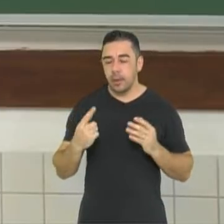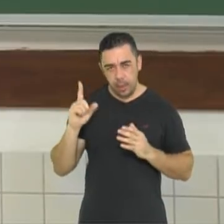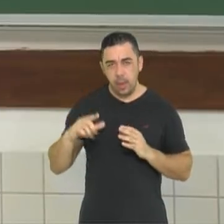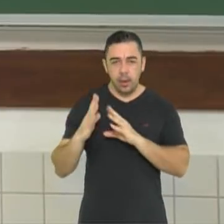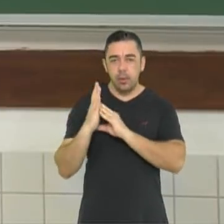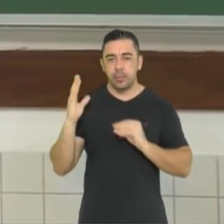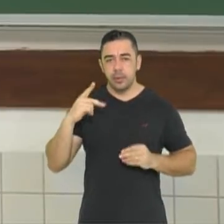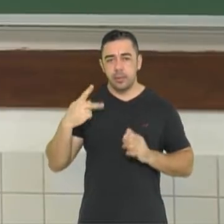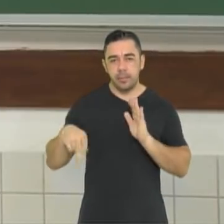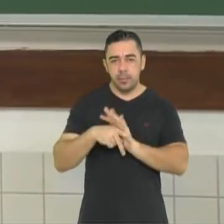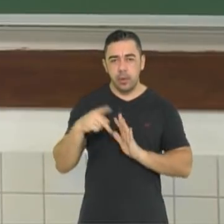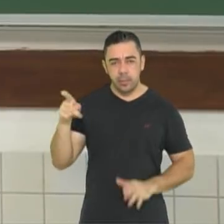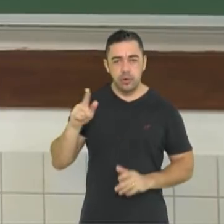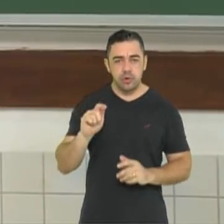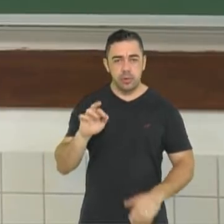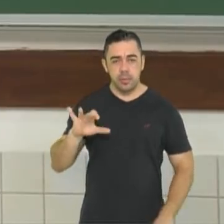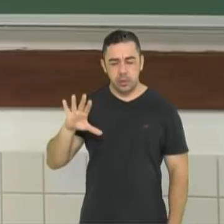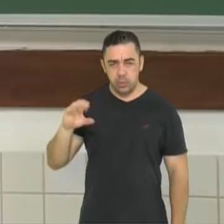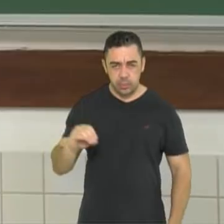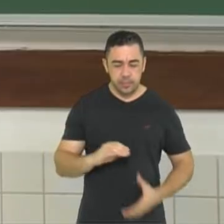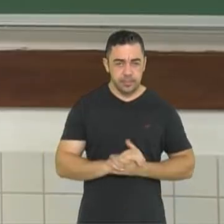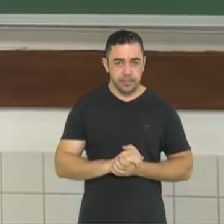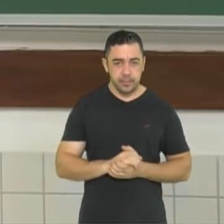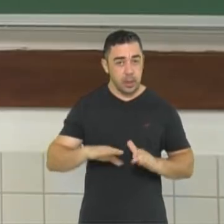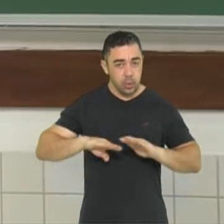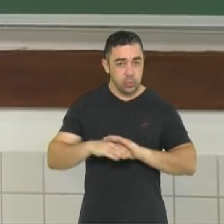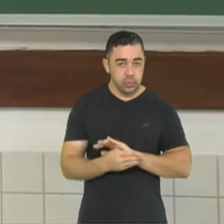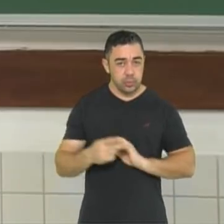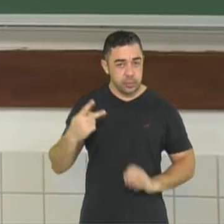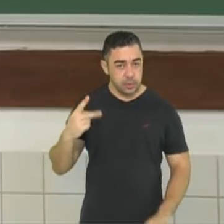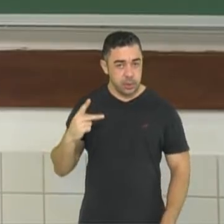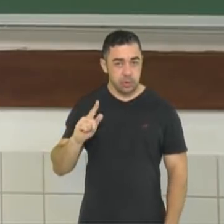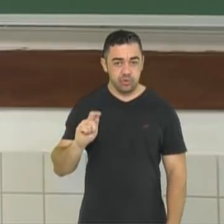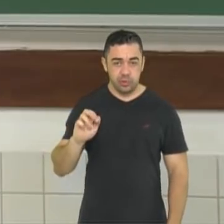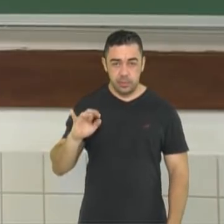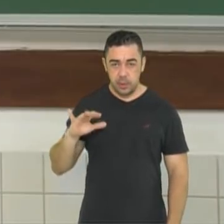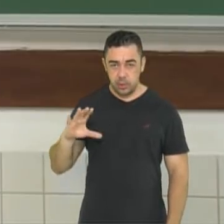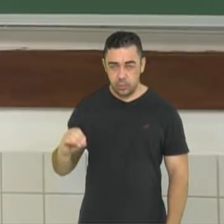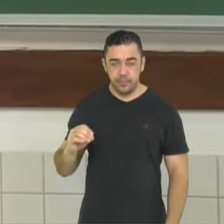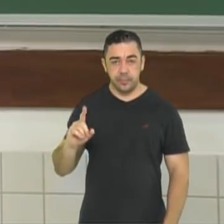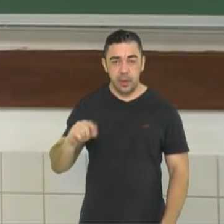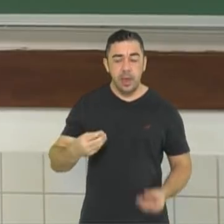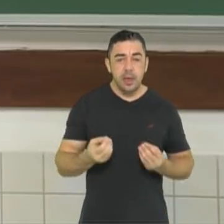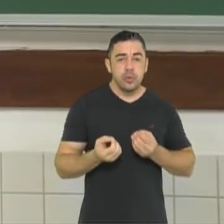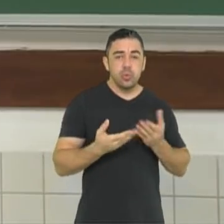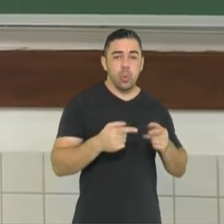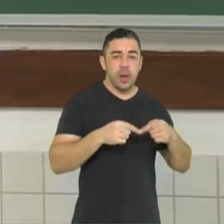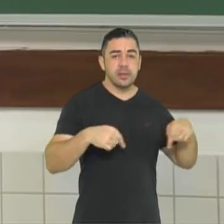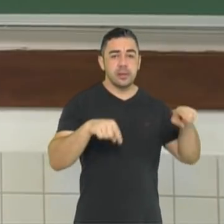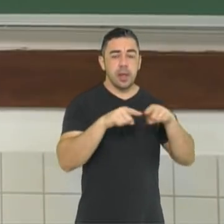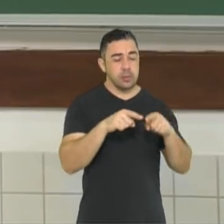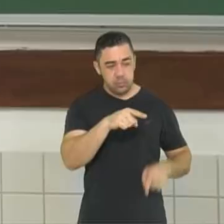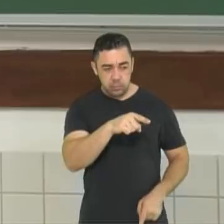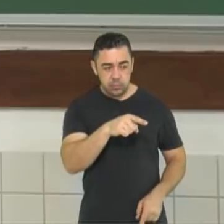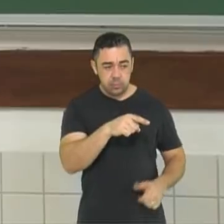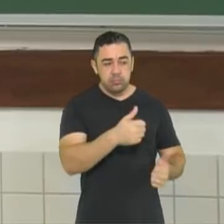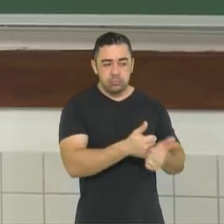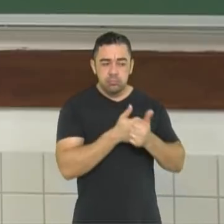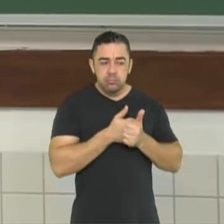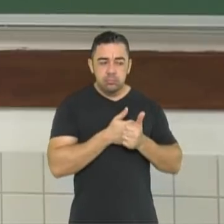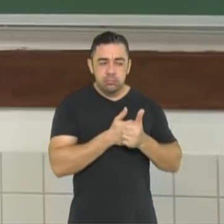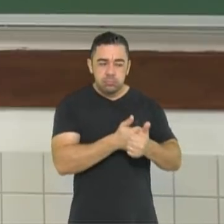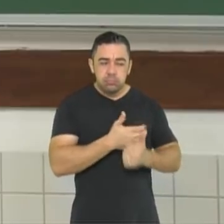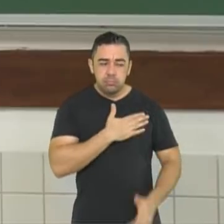o que se entende? Que ele pegou um costume germânico de fazer doações de terras em troca de fidelidade. O termo que